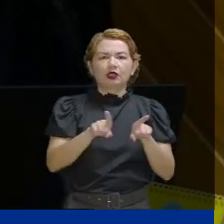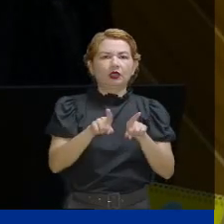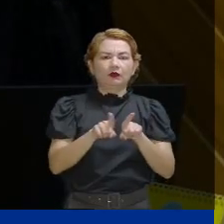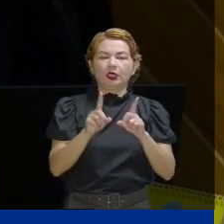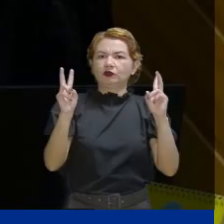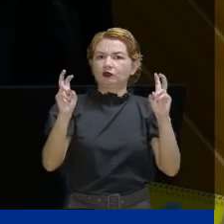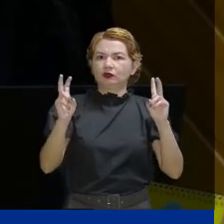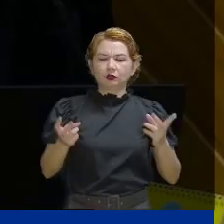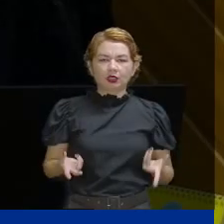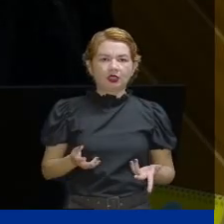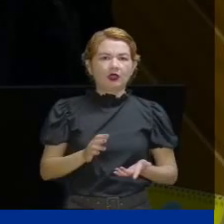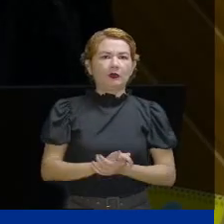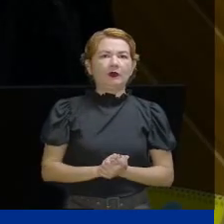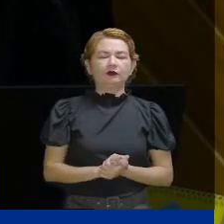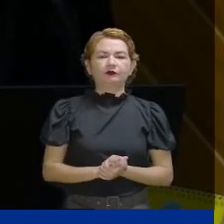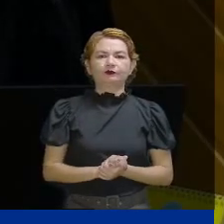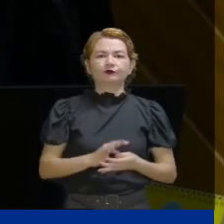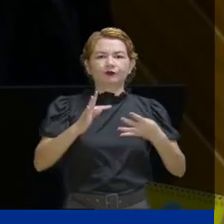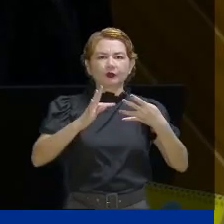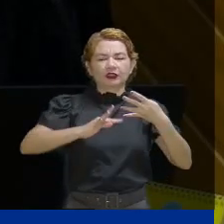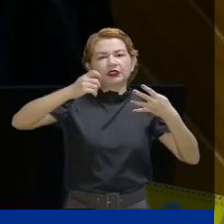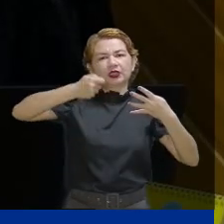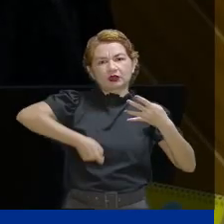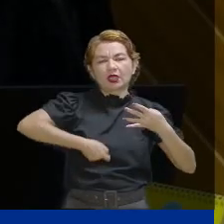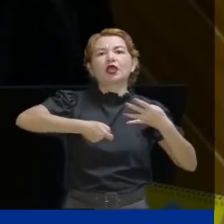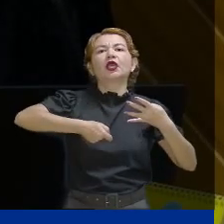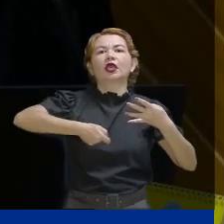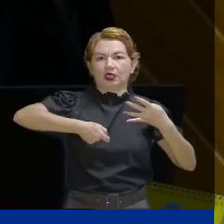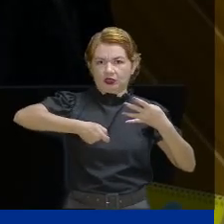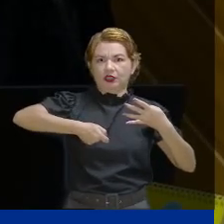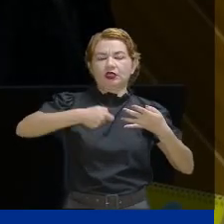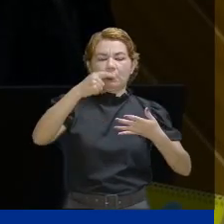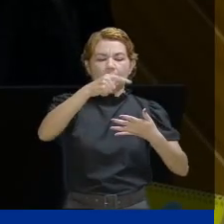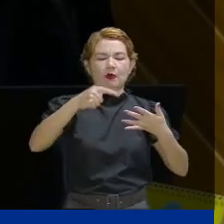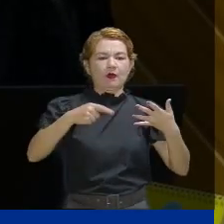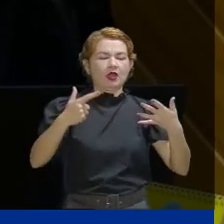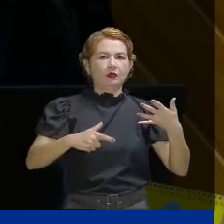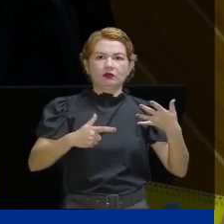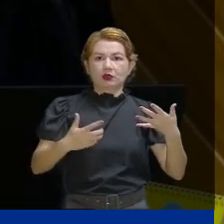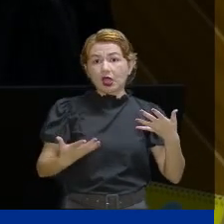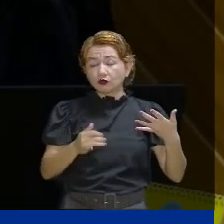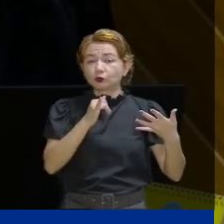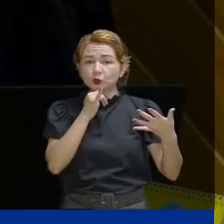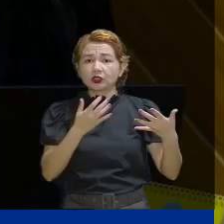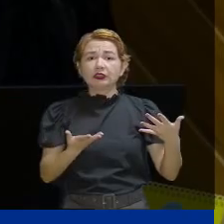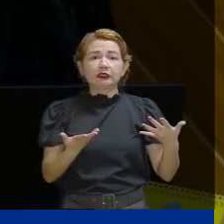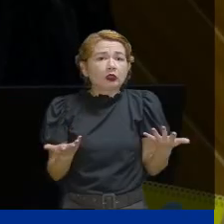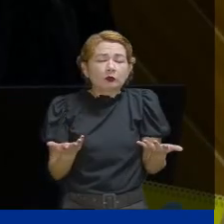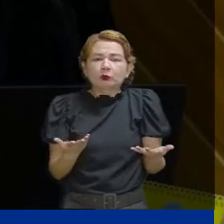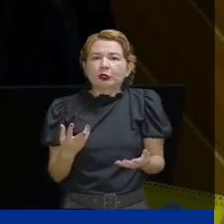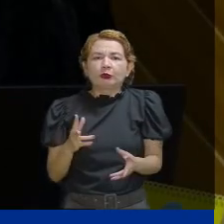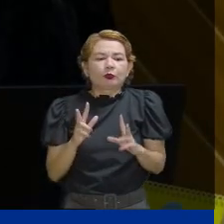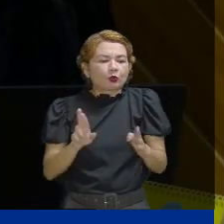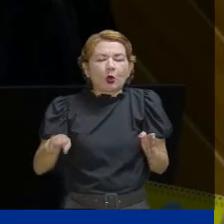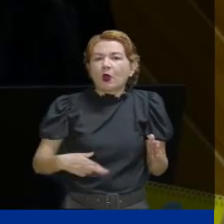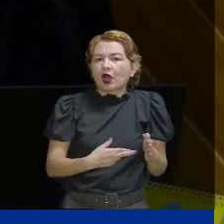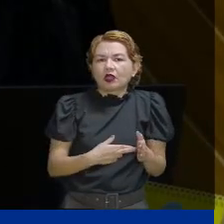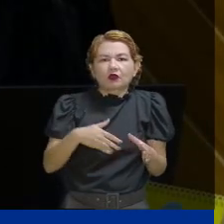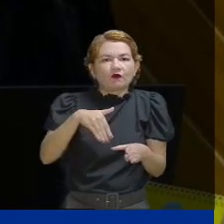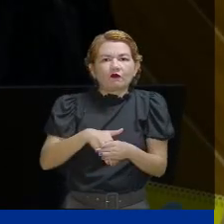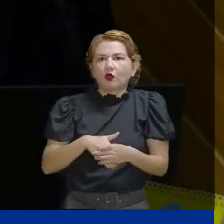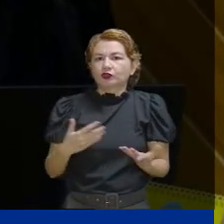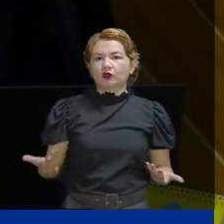do 489, quando a sentença deixa de cumprir esses requisitos aí. Então, eu estou seguindo o relator, fazendo